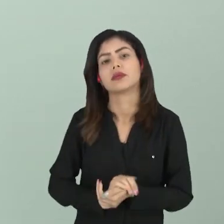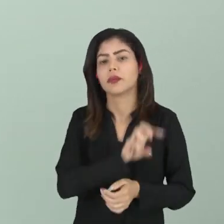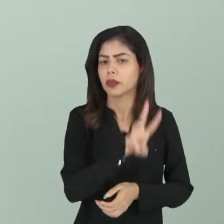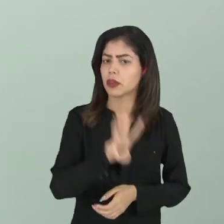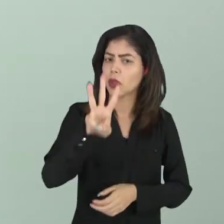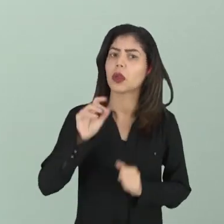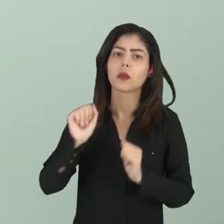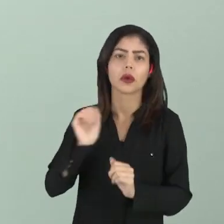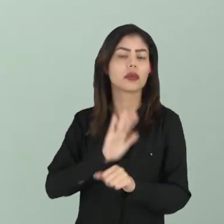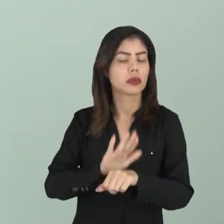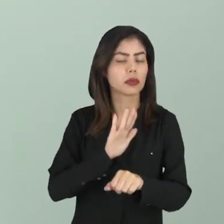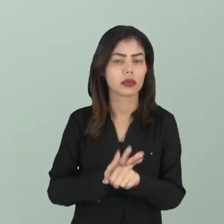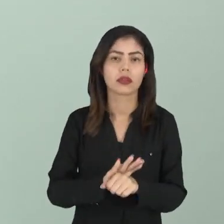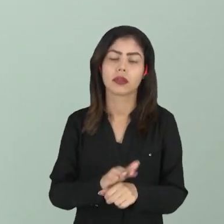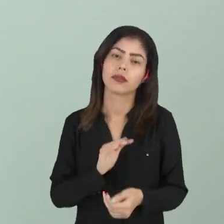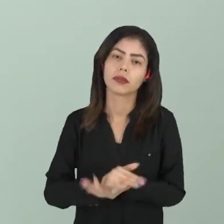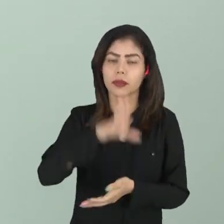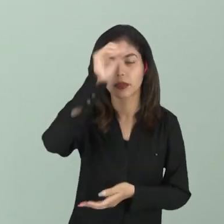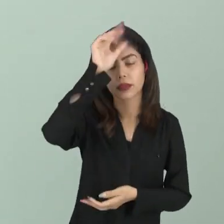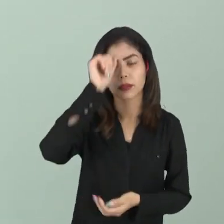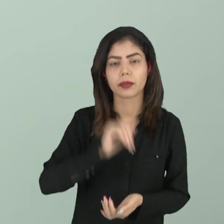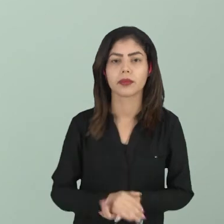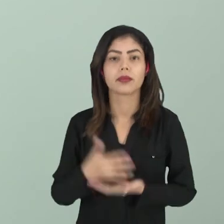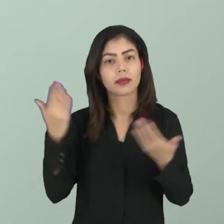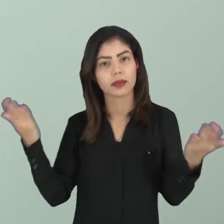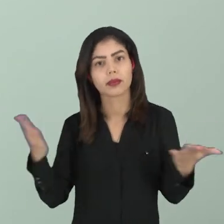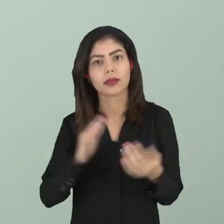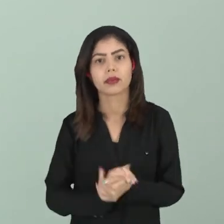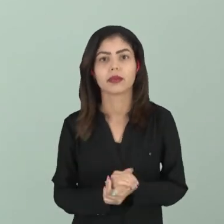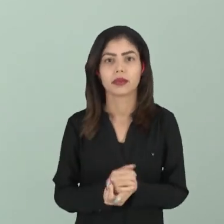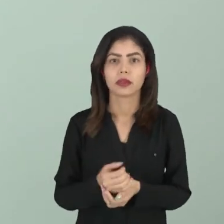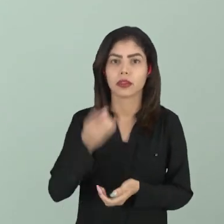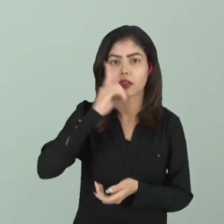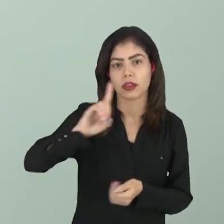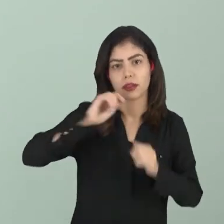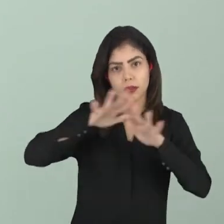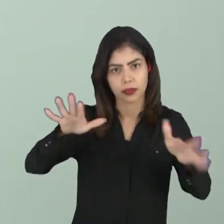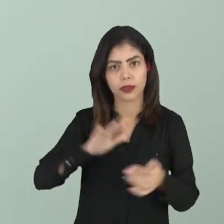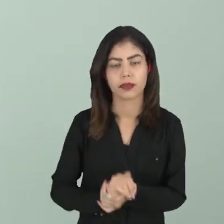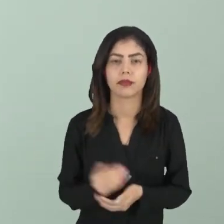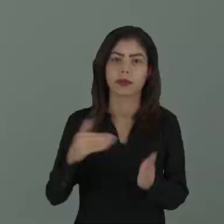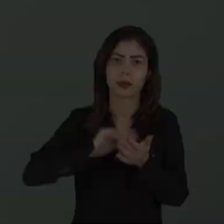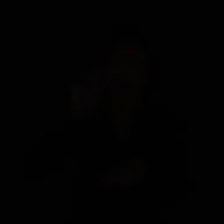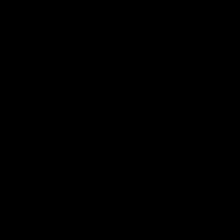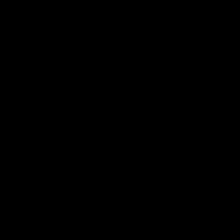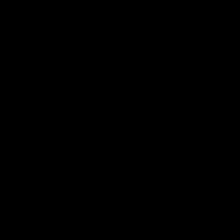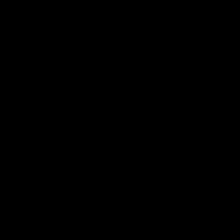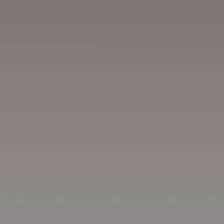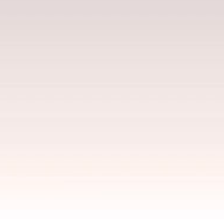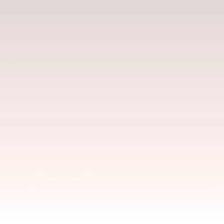auxiliá-los nesse processo de aprendizagem, tá bom? É isso. Fiquem bem, até a próxima!